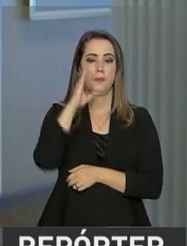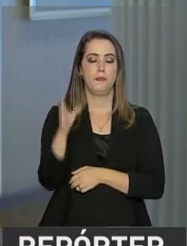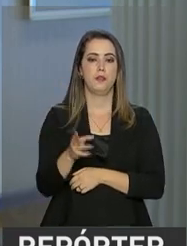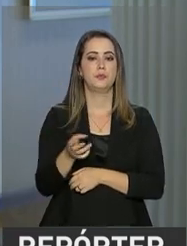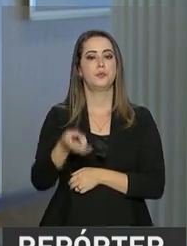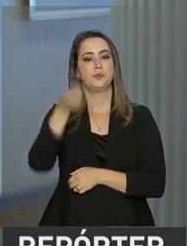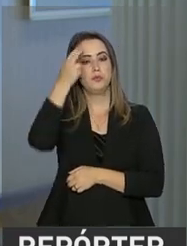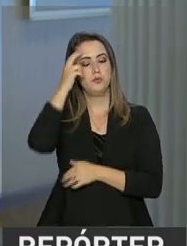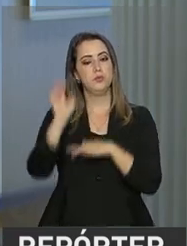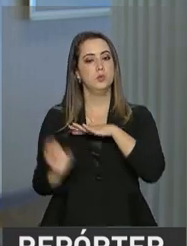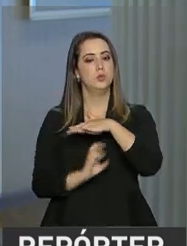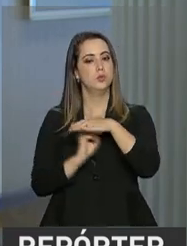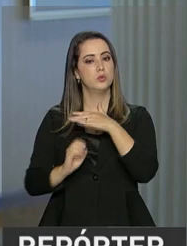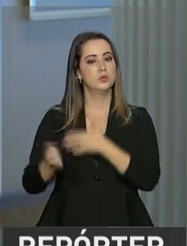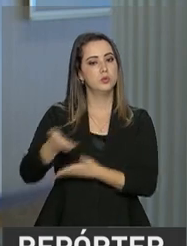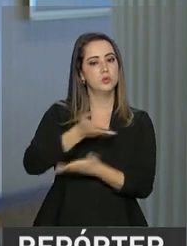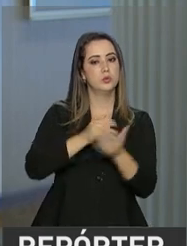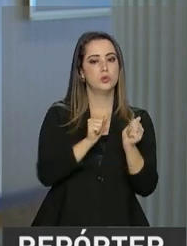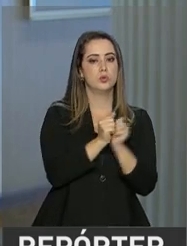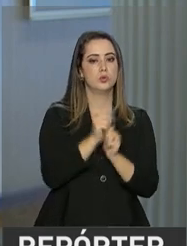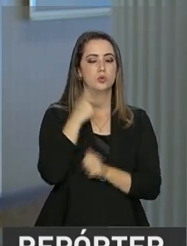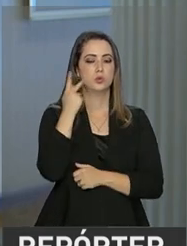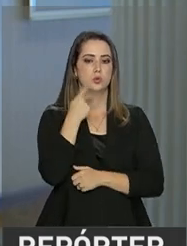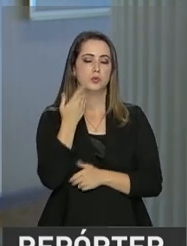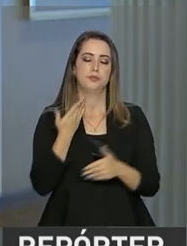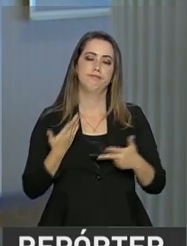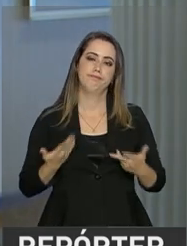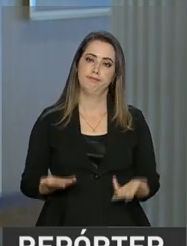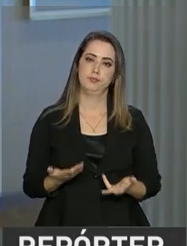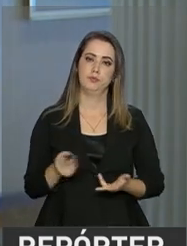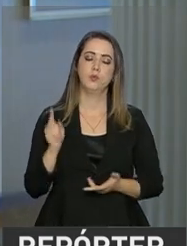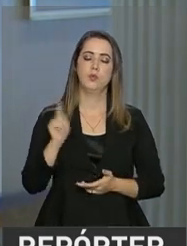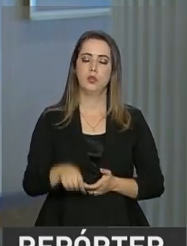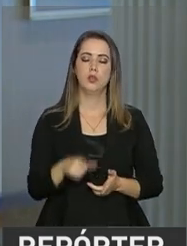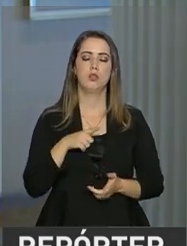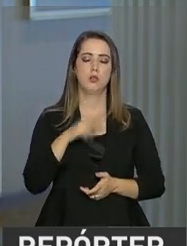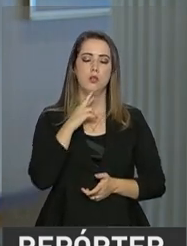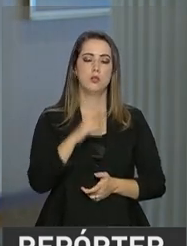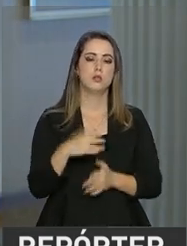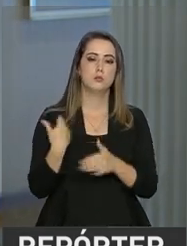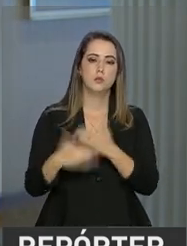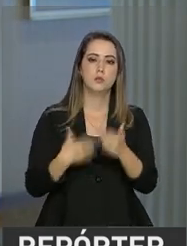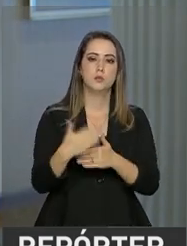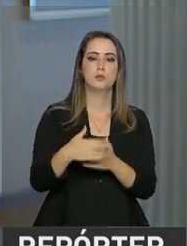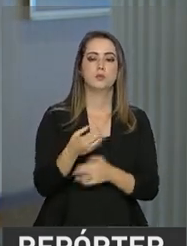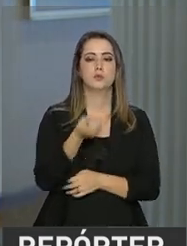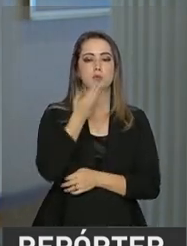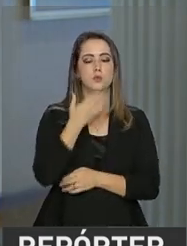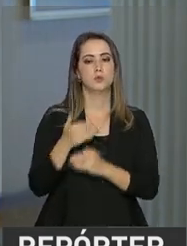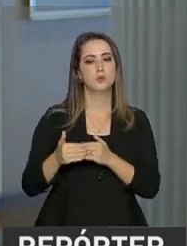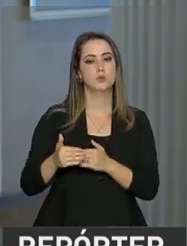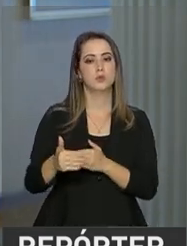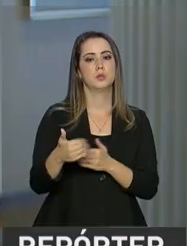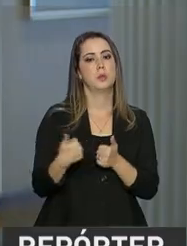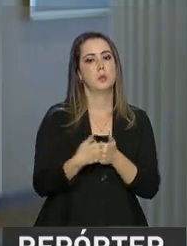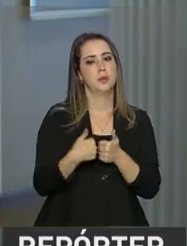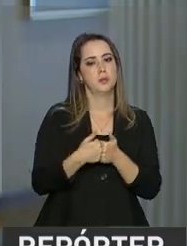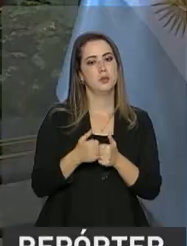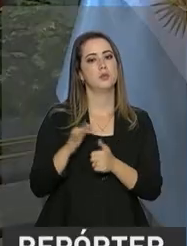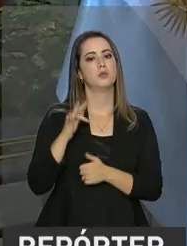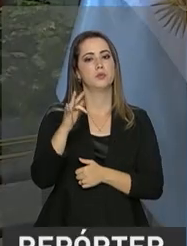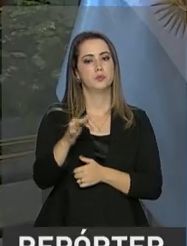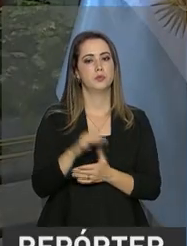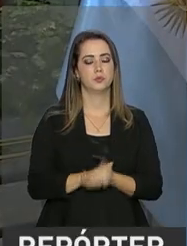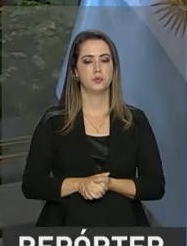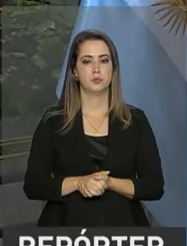cultura empresarial na sua relação com os políticos, e que terá resultados muito benéficos no curto e no longo prazo.